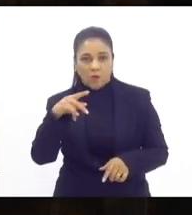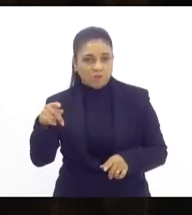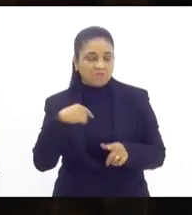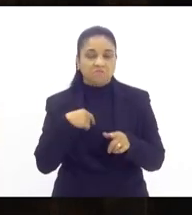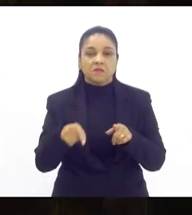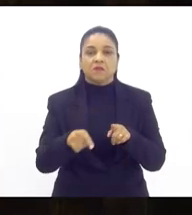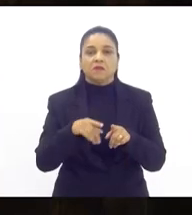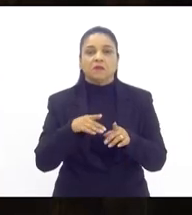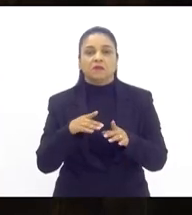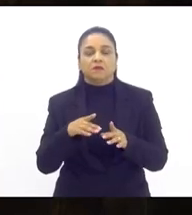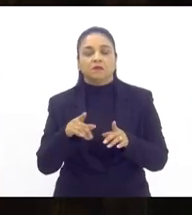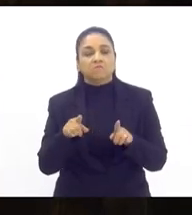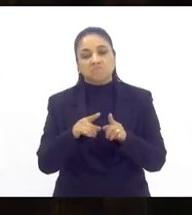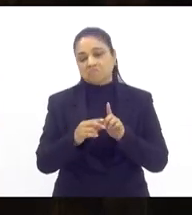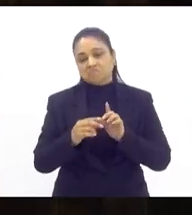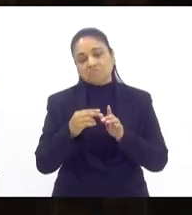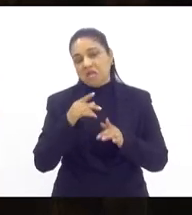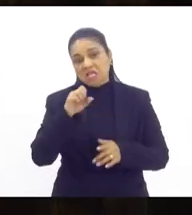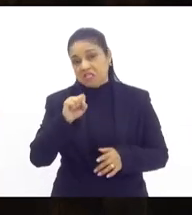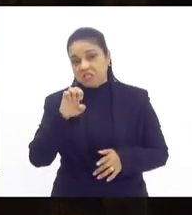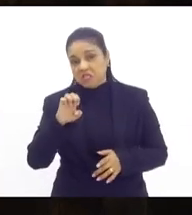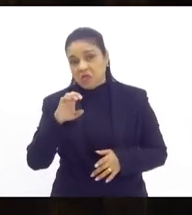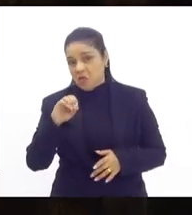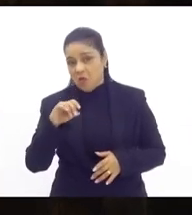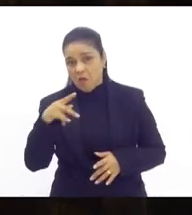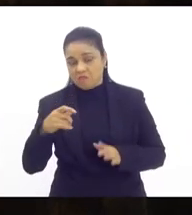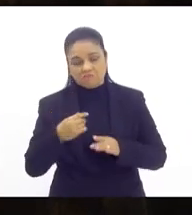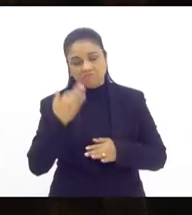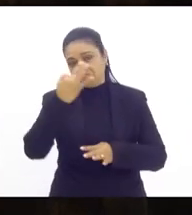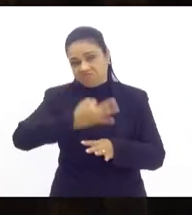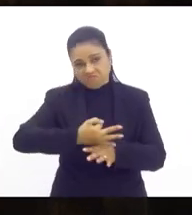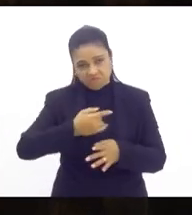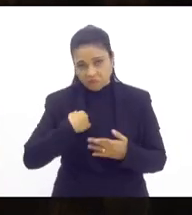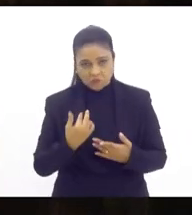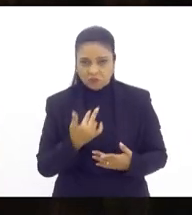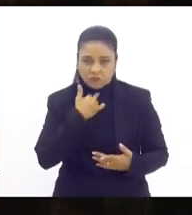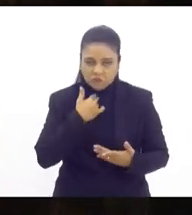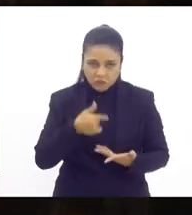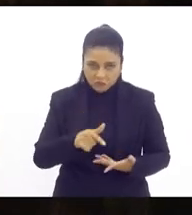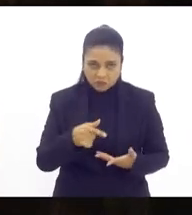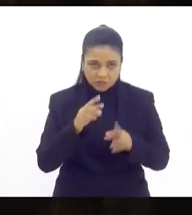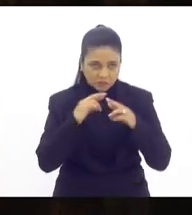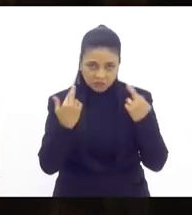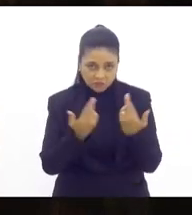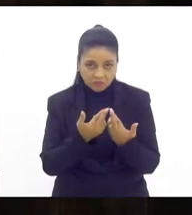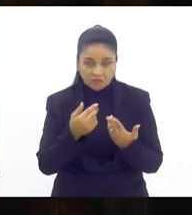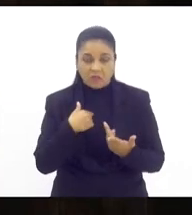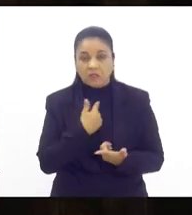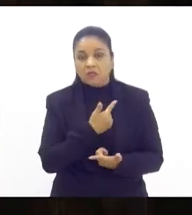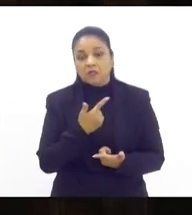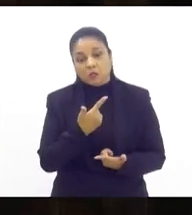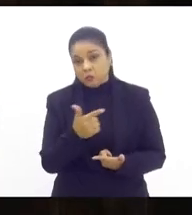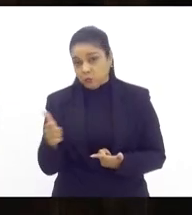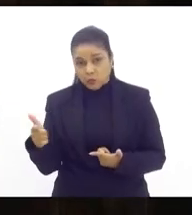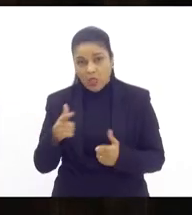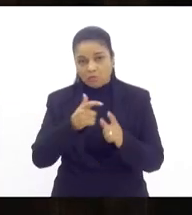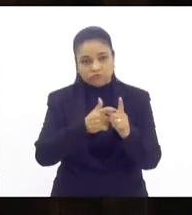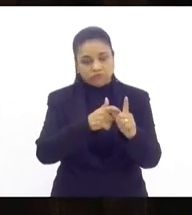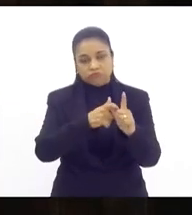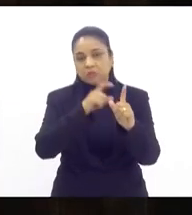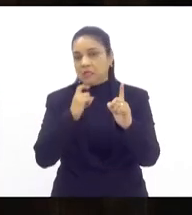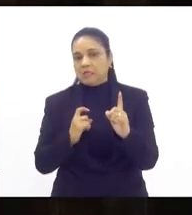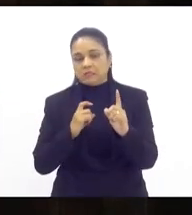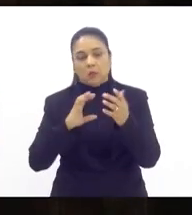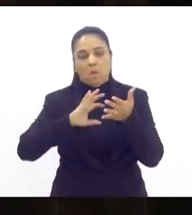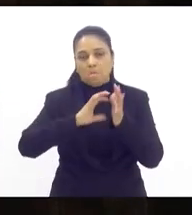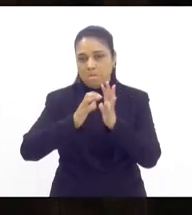compareceu não pode nós temos conforme eu coloquei aqui não temos ligação política partidária com ninguém